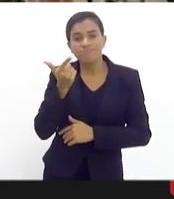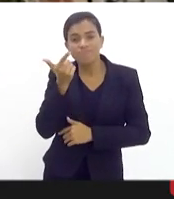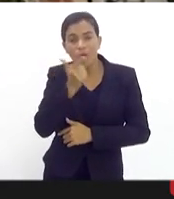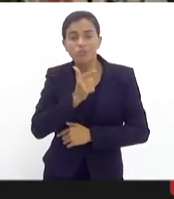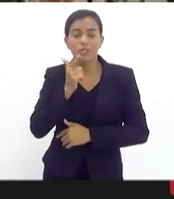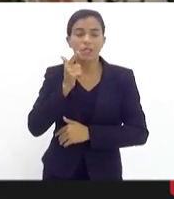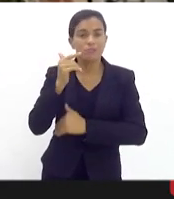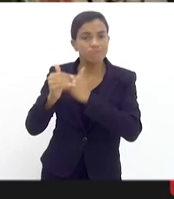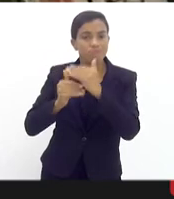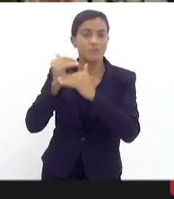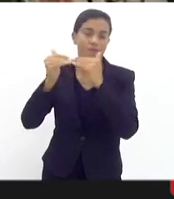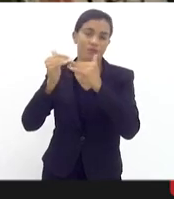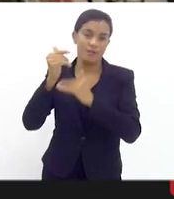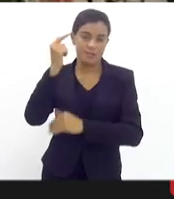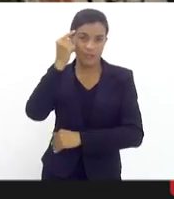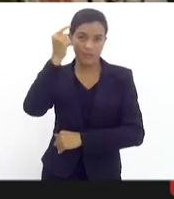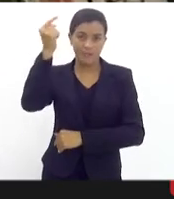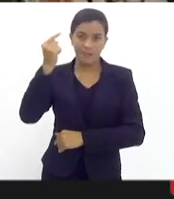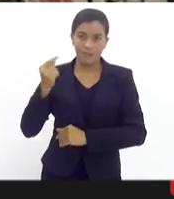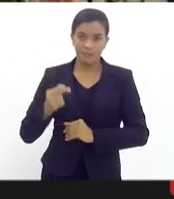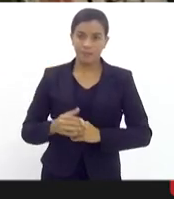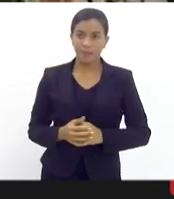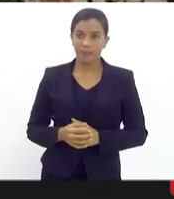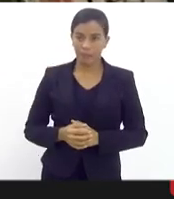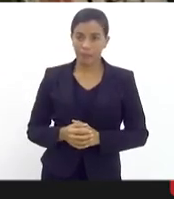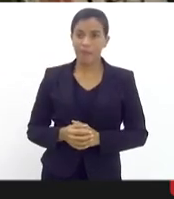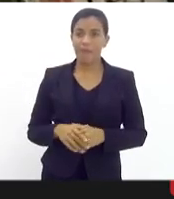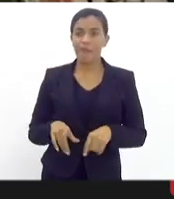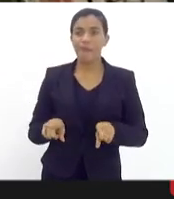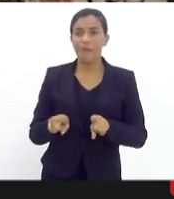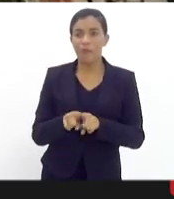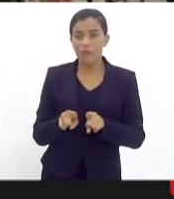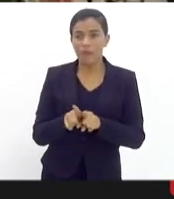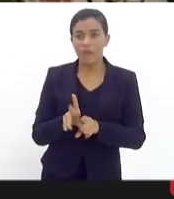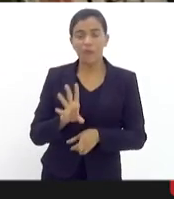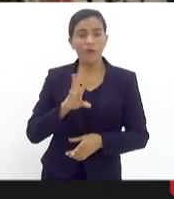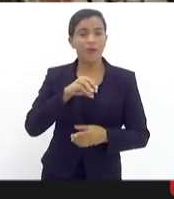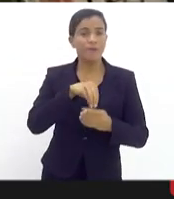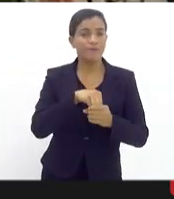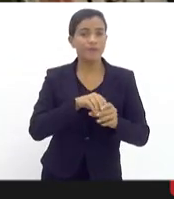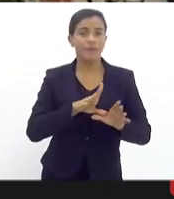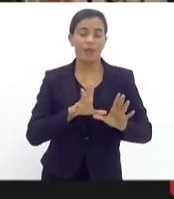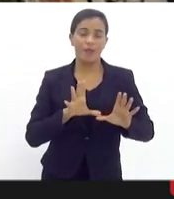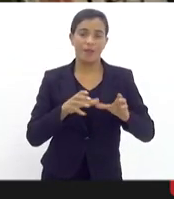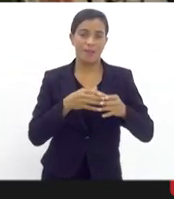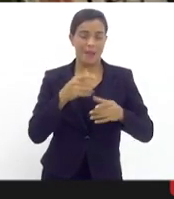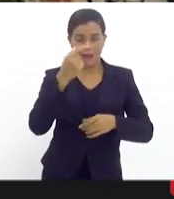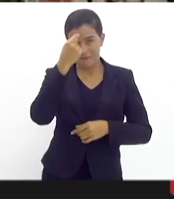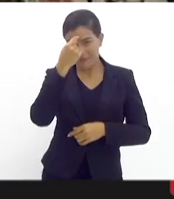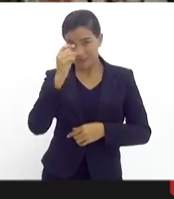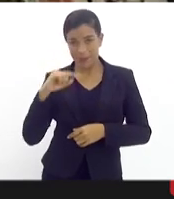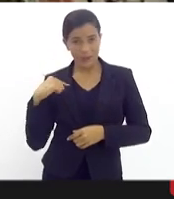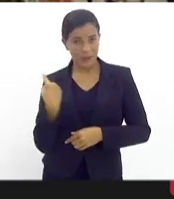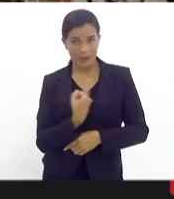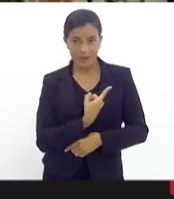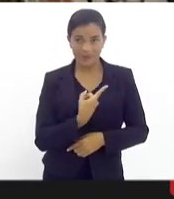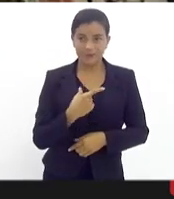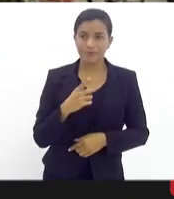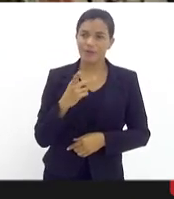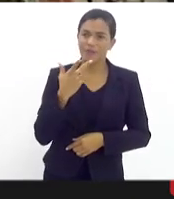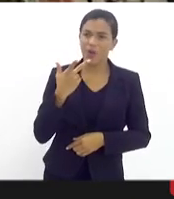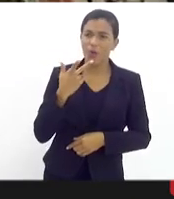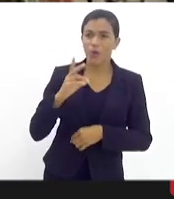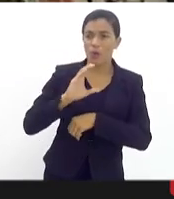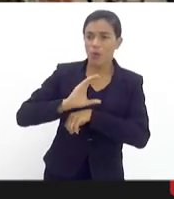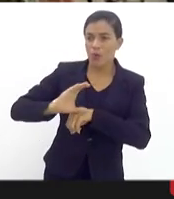essa ideia que está no seu projeto e que está na cabeça de todos nós. Então, ela me disse que os cursos que